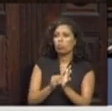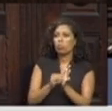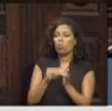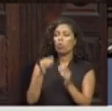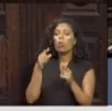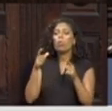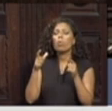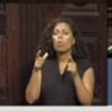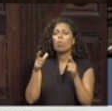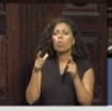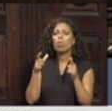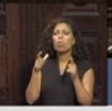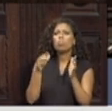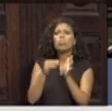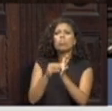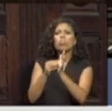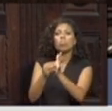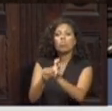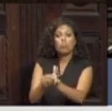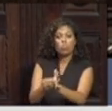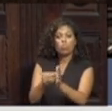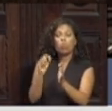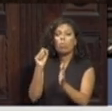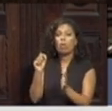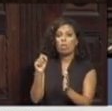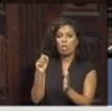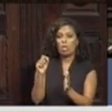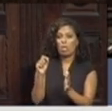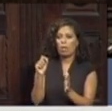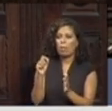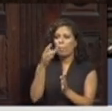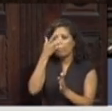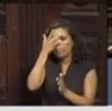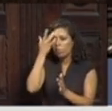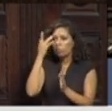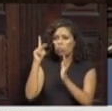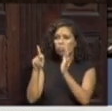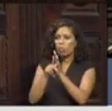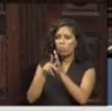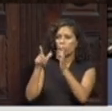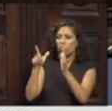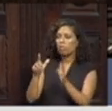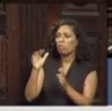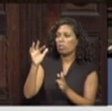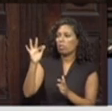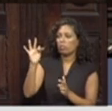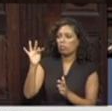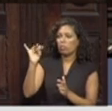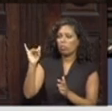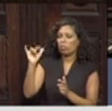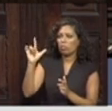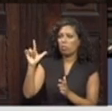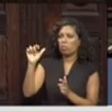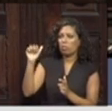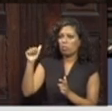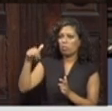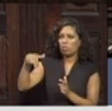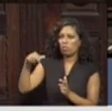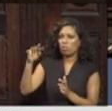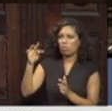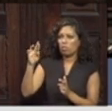podia e o prefeito, ao invés de retomar o atendimento para Antônio Castro, criou